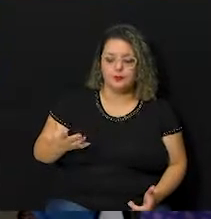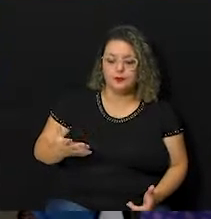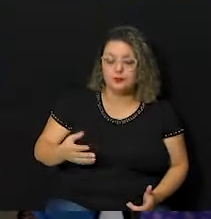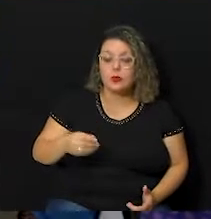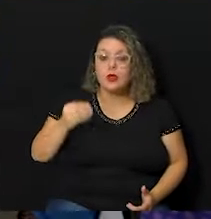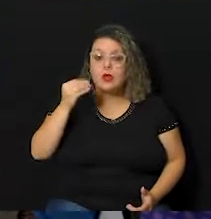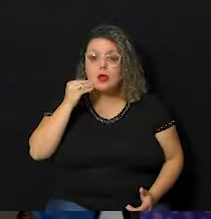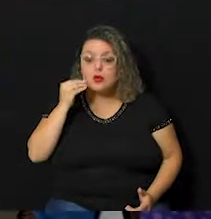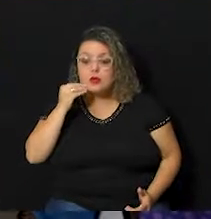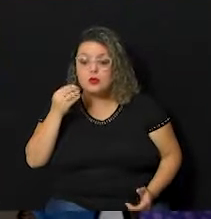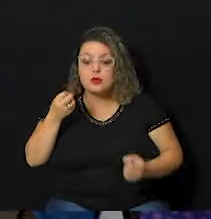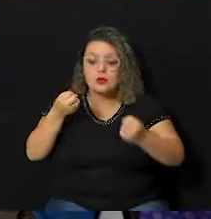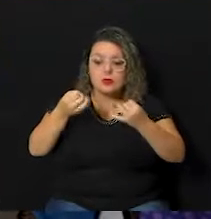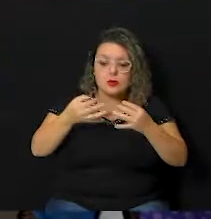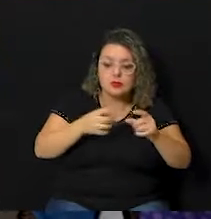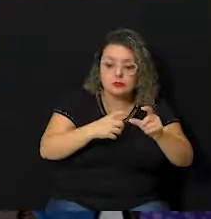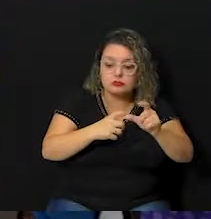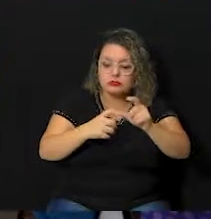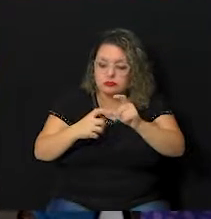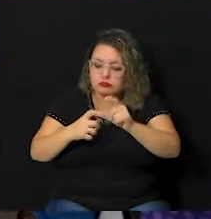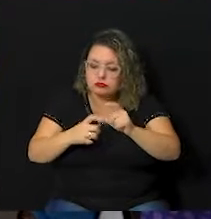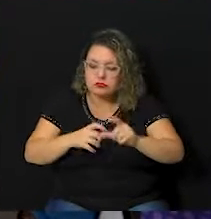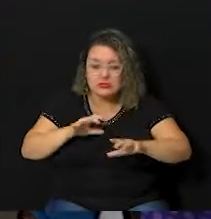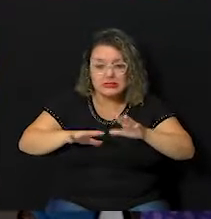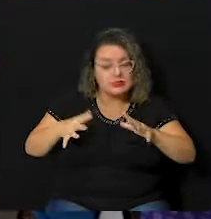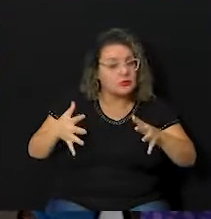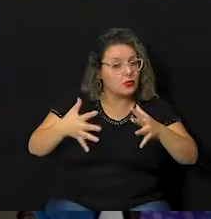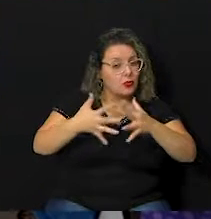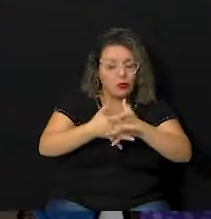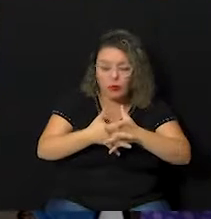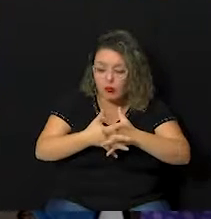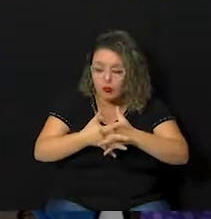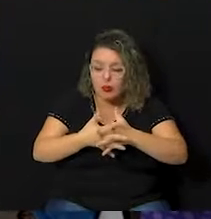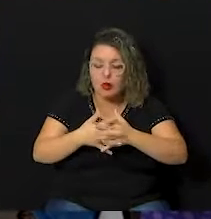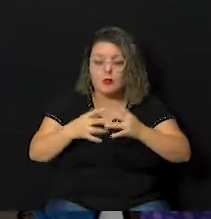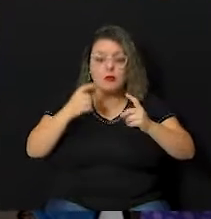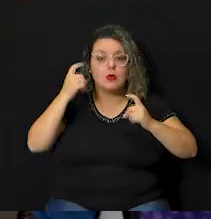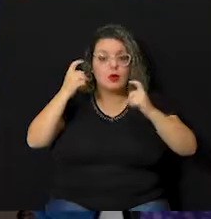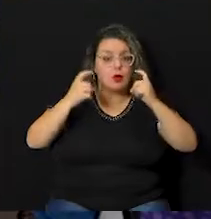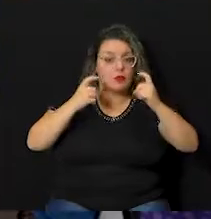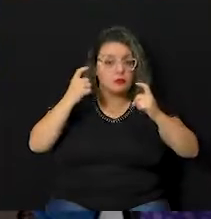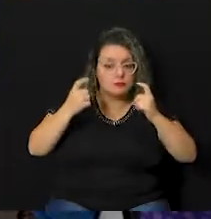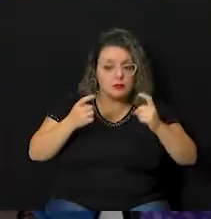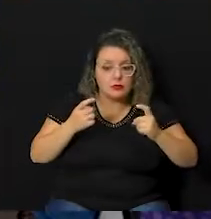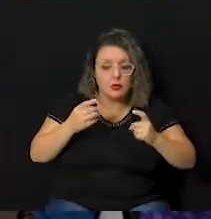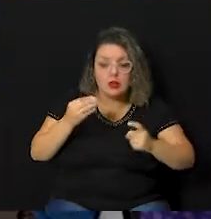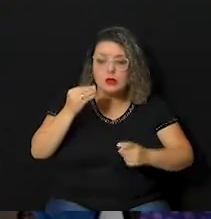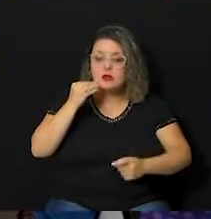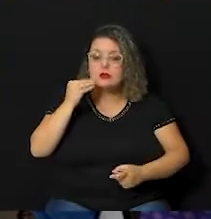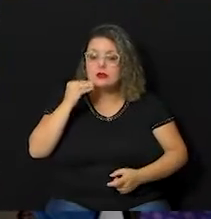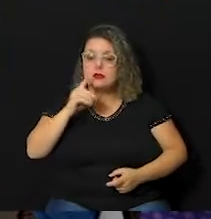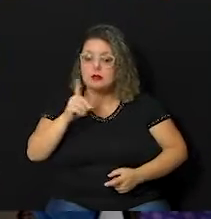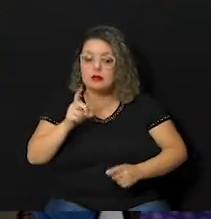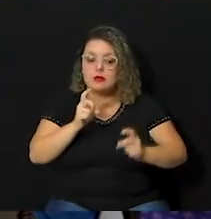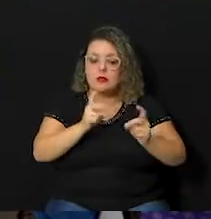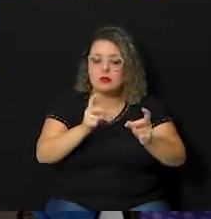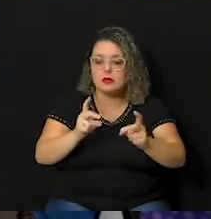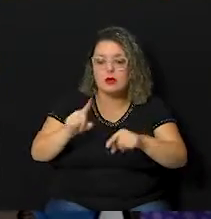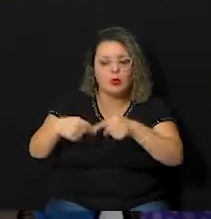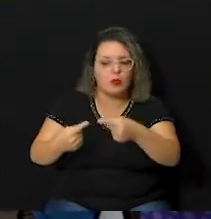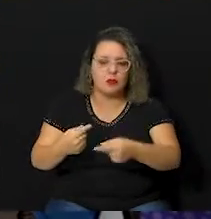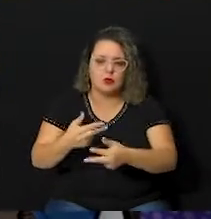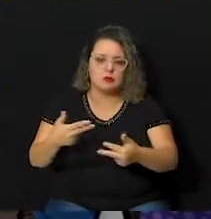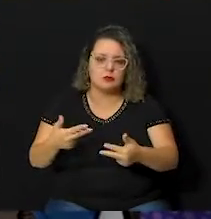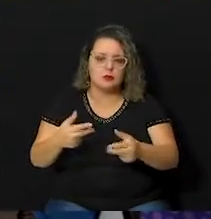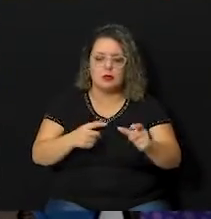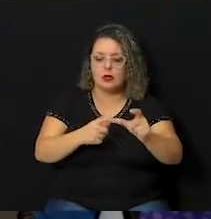tentando explicar o quadrinho ainda fica uma coisa meio confusa, então a minha preocupação era tentar não vender isso como outra coisa. Você